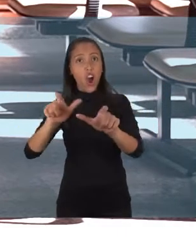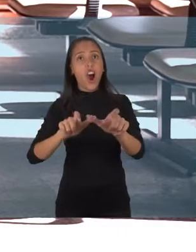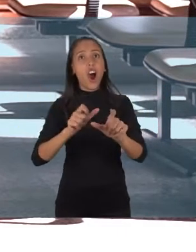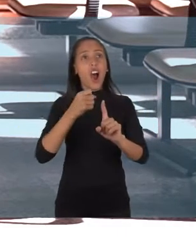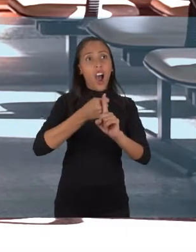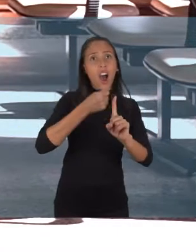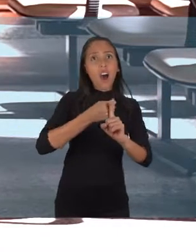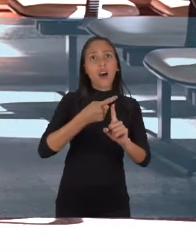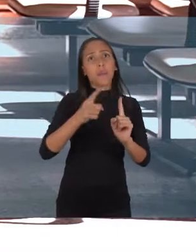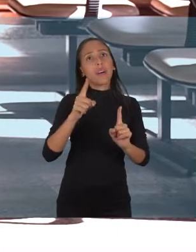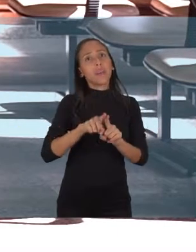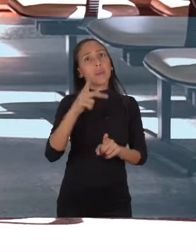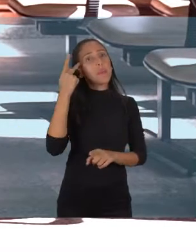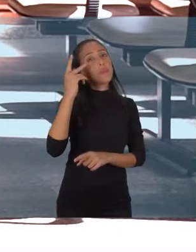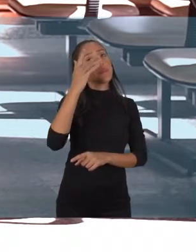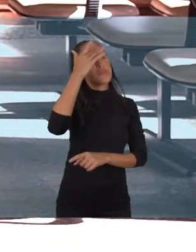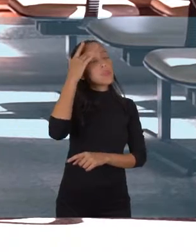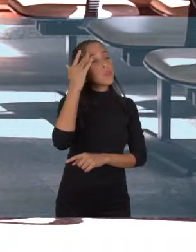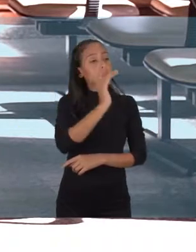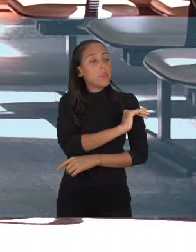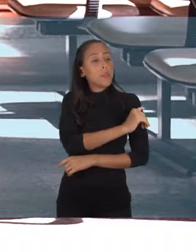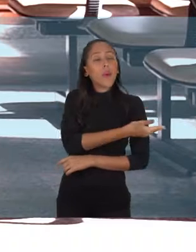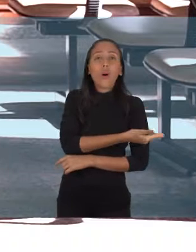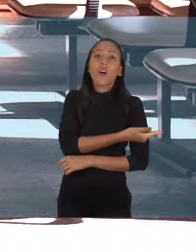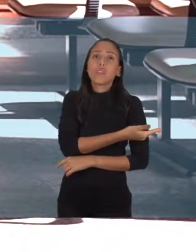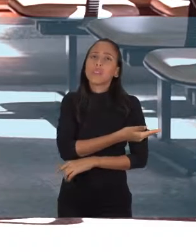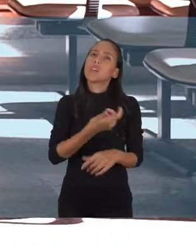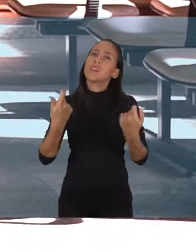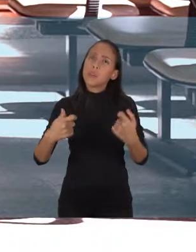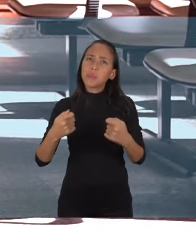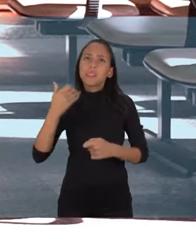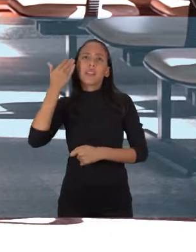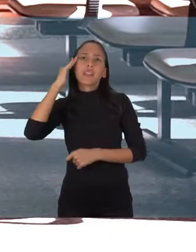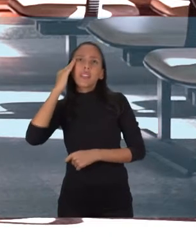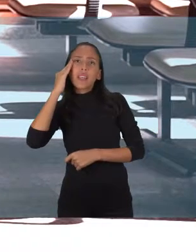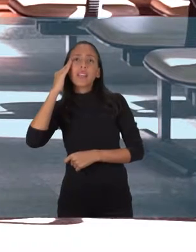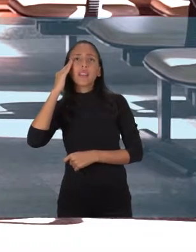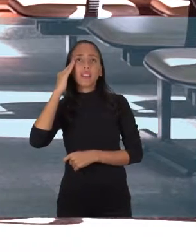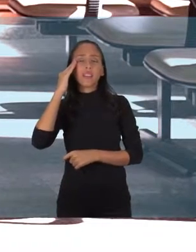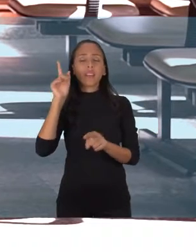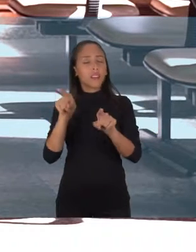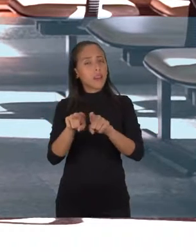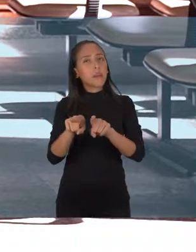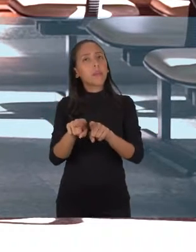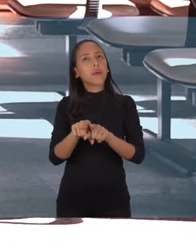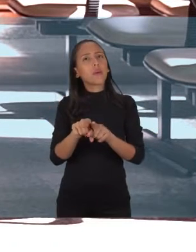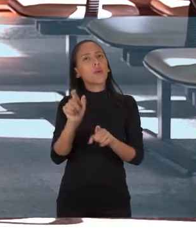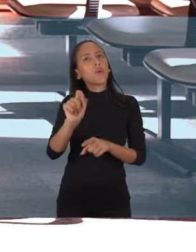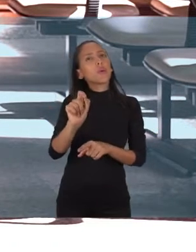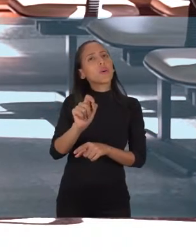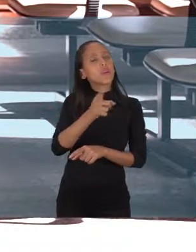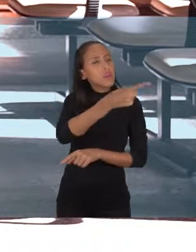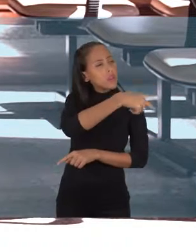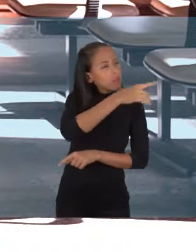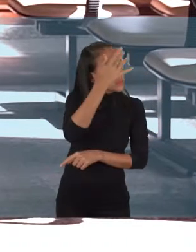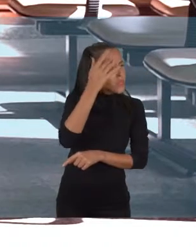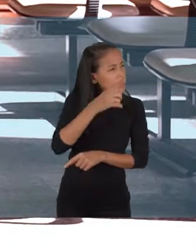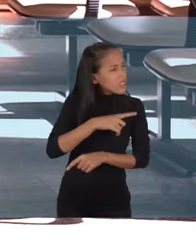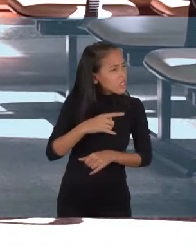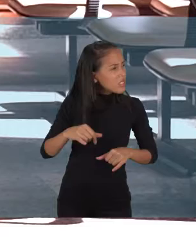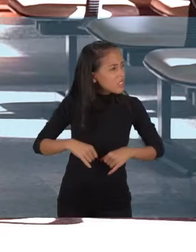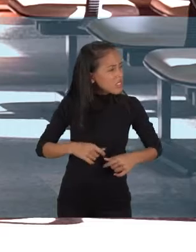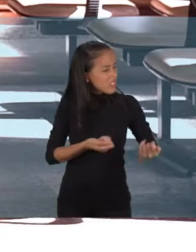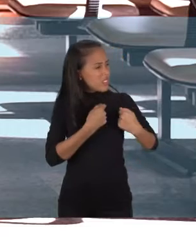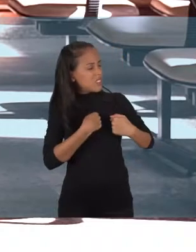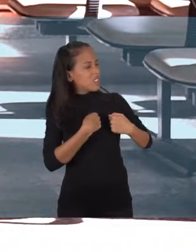do próximo também. E tentar entender as outras pessoas que causam esse sofrimento,